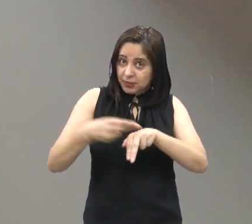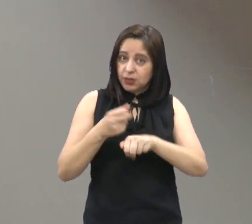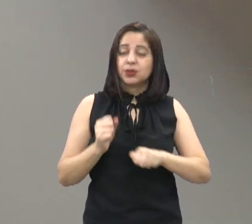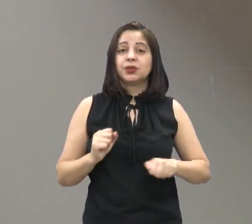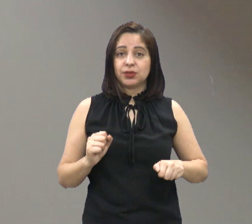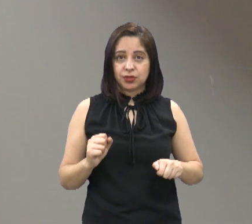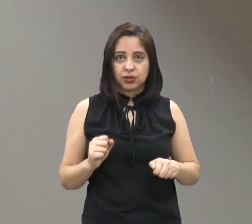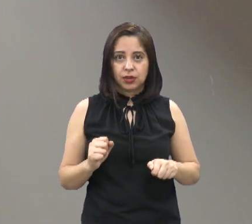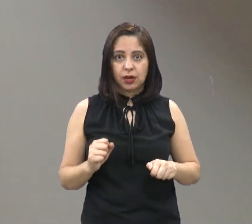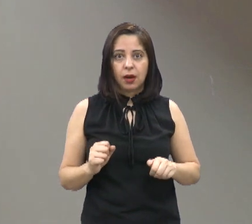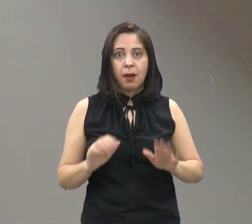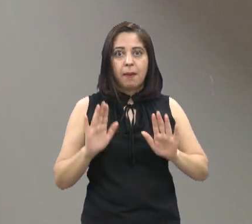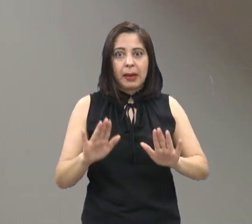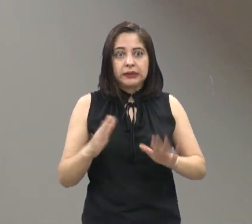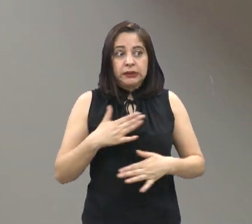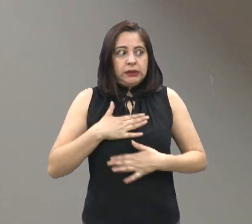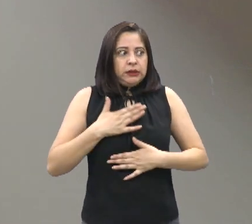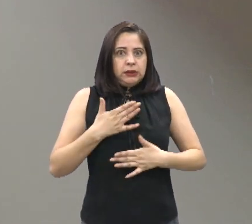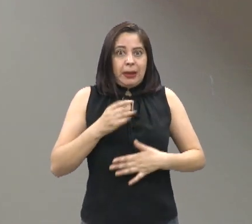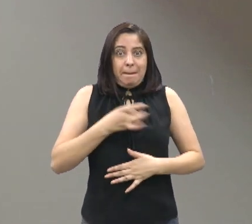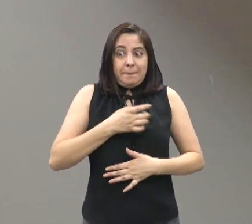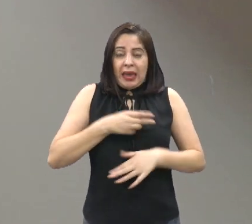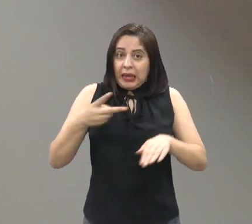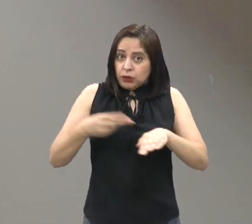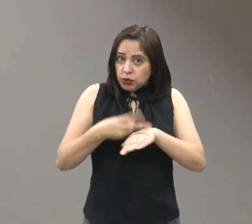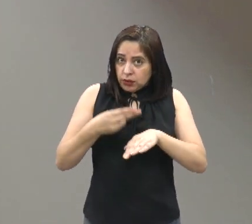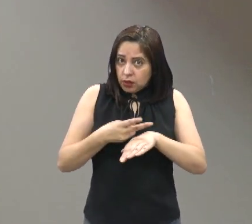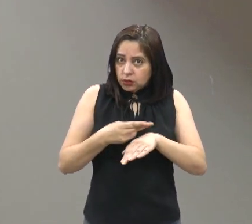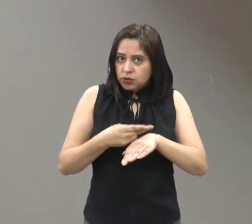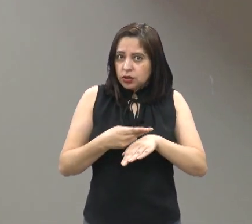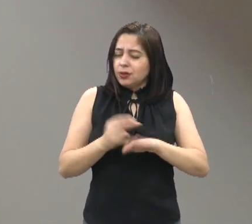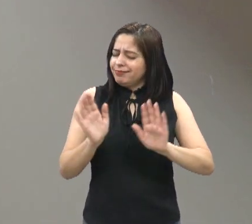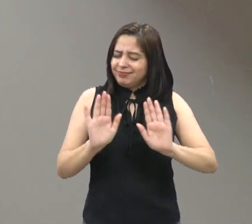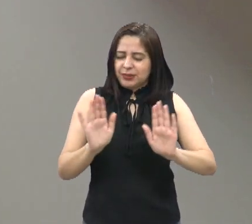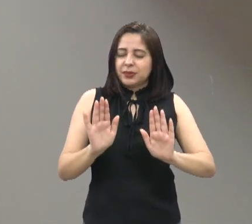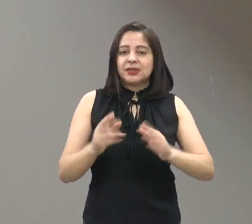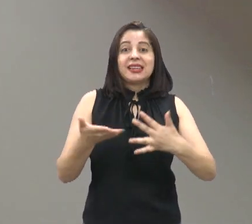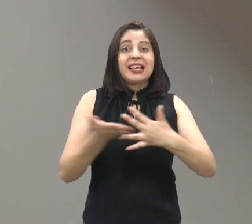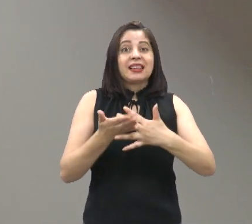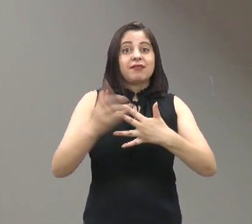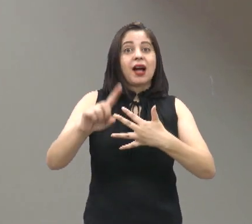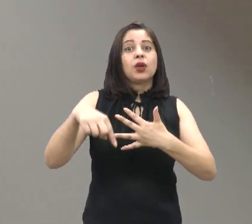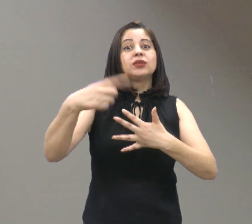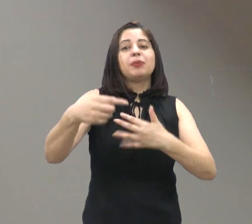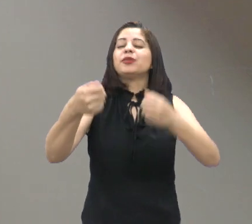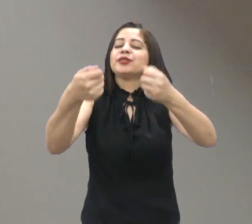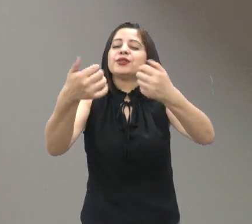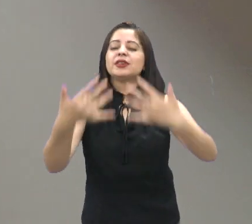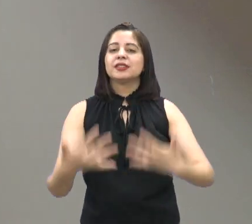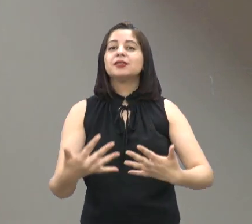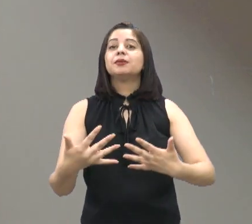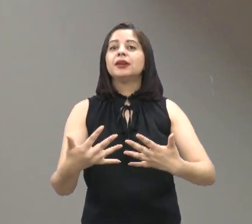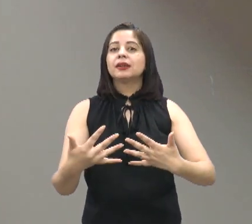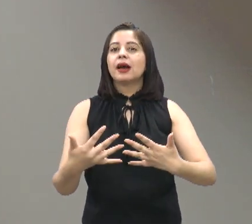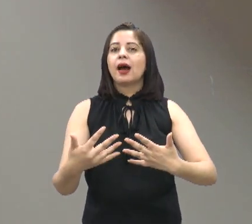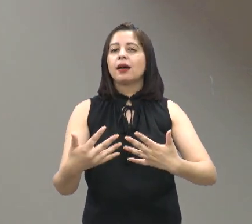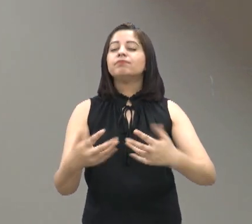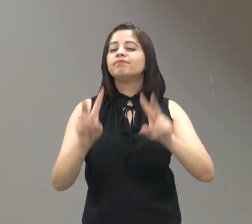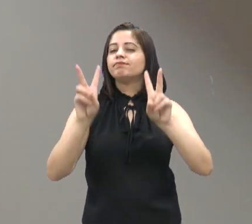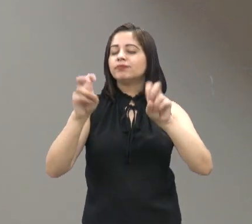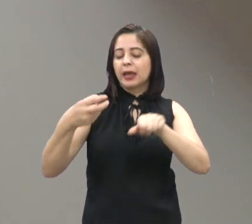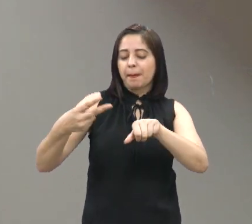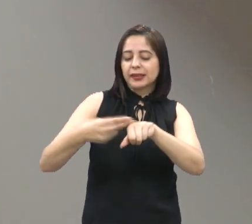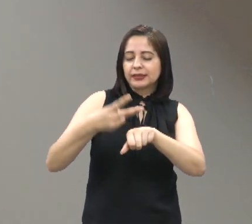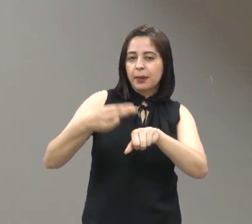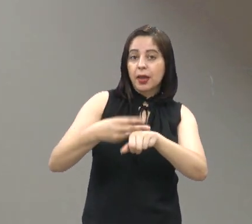cirurgia, a gente leva um susto. Mas fica aí que depois do intervalo a gente vai conversar sobre as intervenções cirúrgicas, os